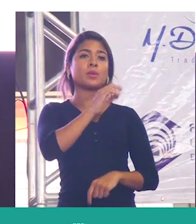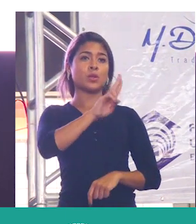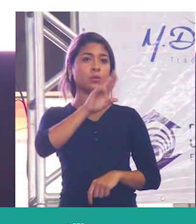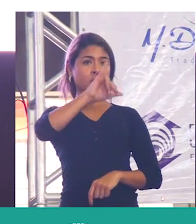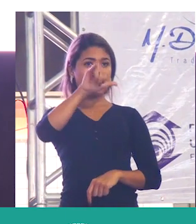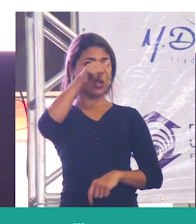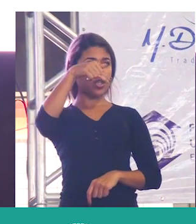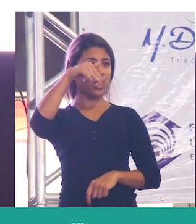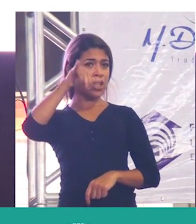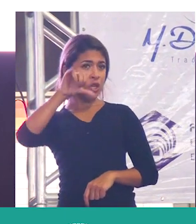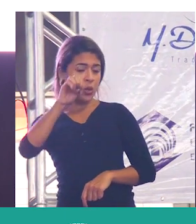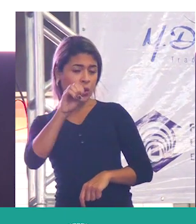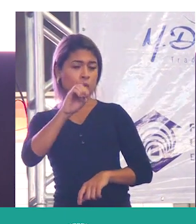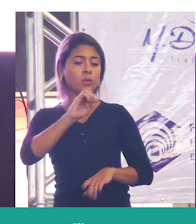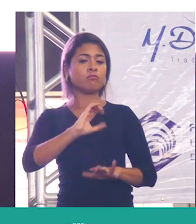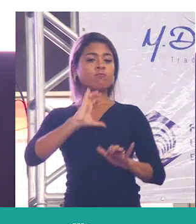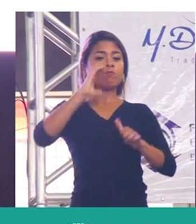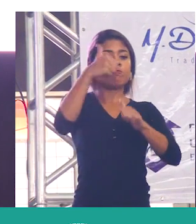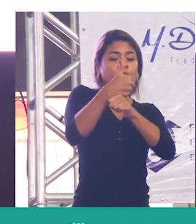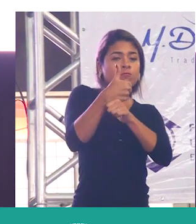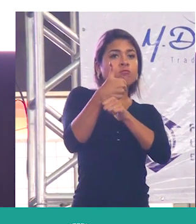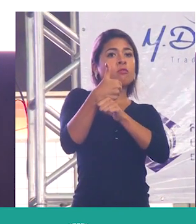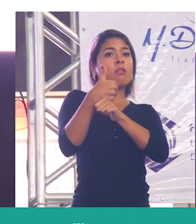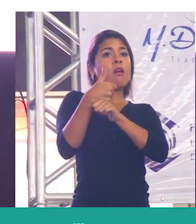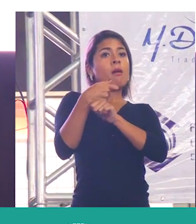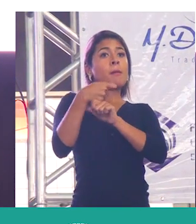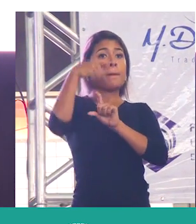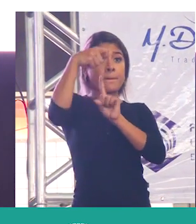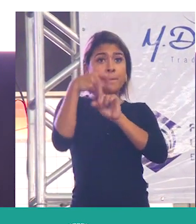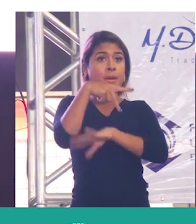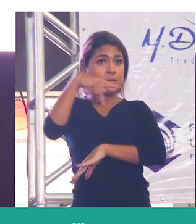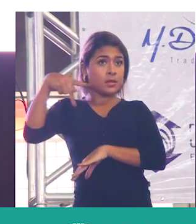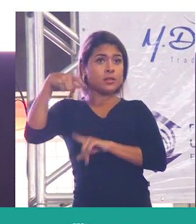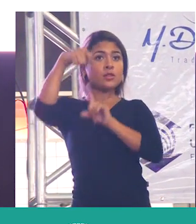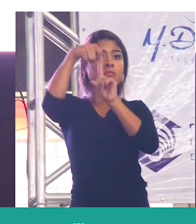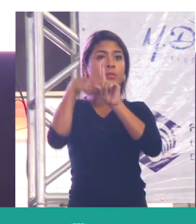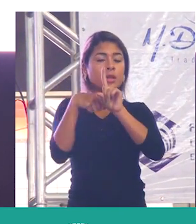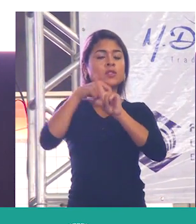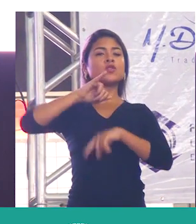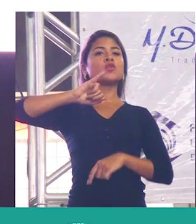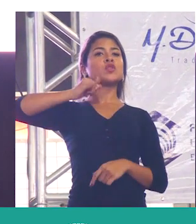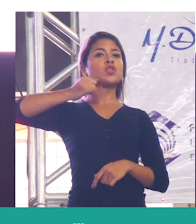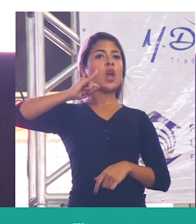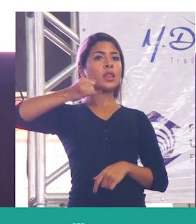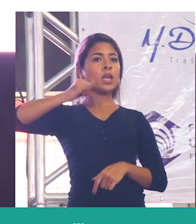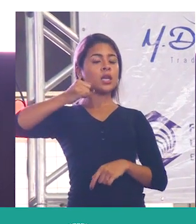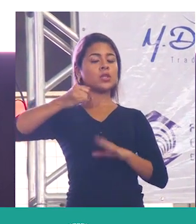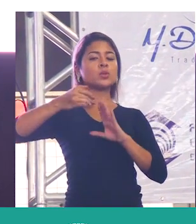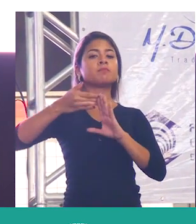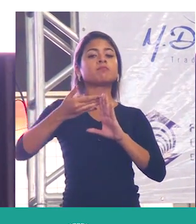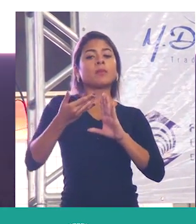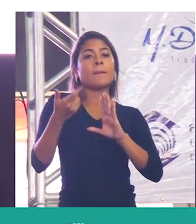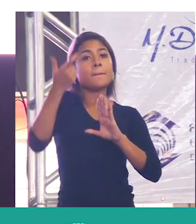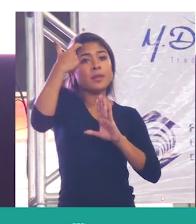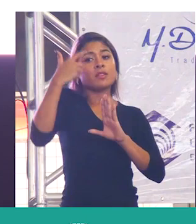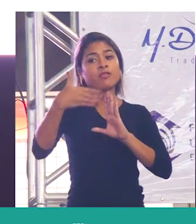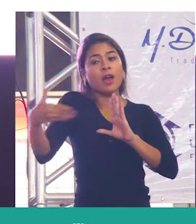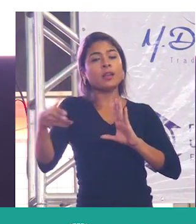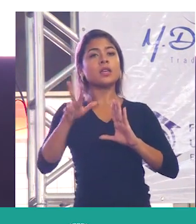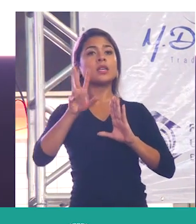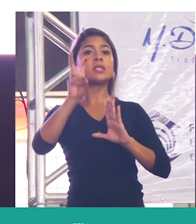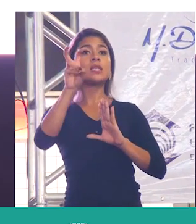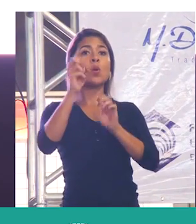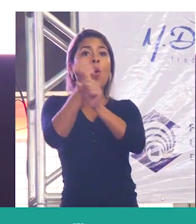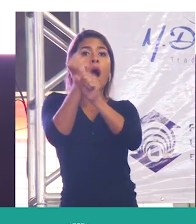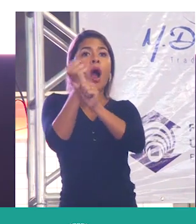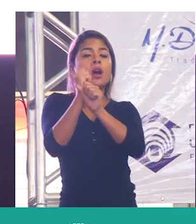de janeiro, tomou posse, em janeiro, para ficar 5 anos, mas ele renuncia no